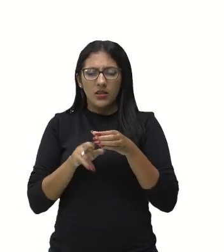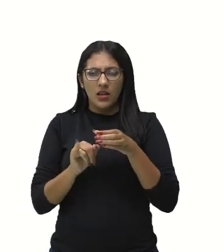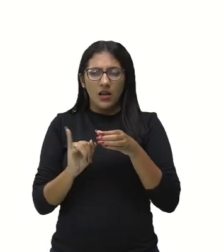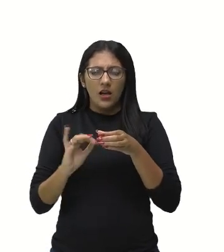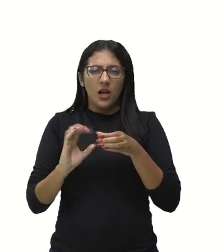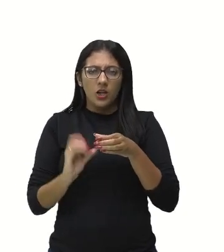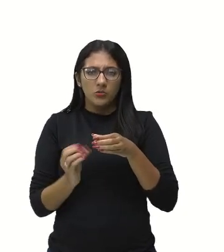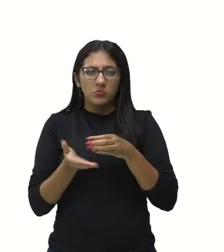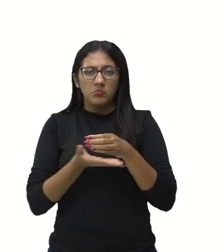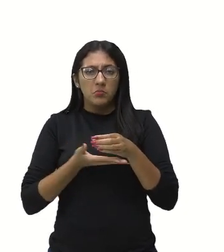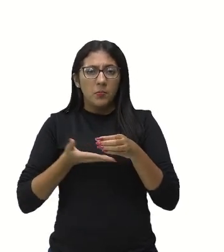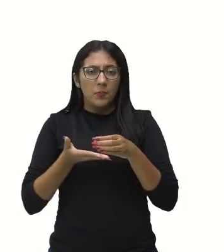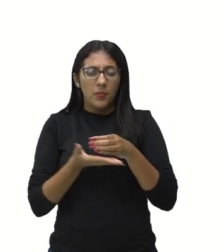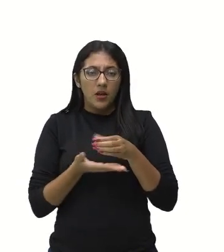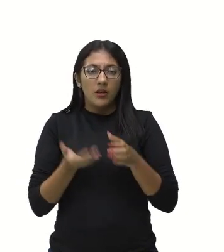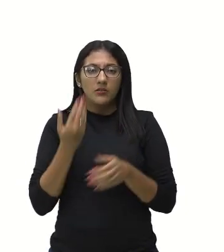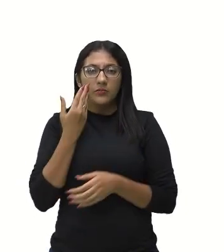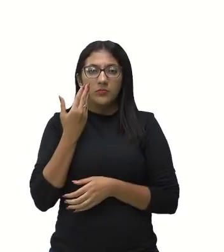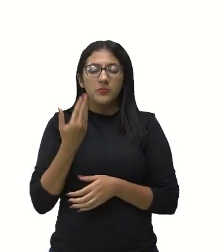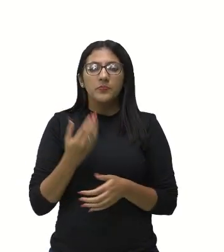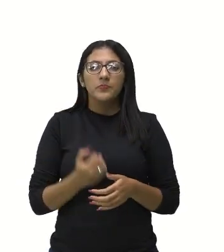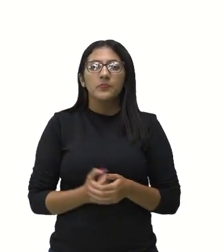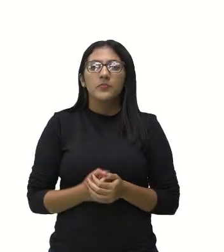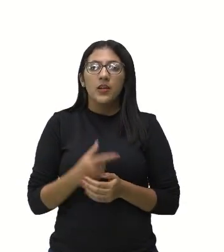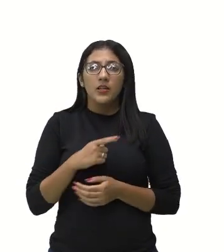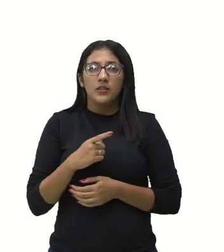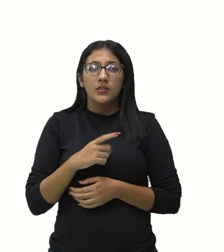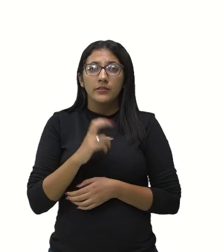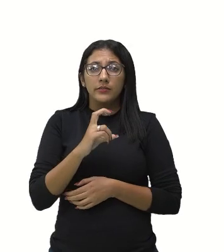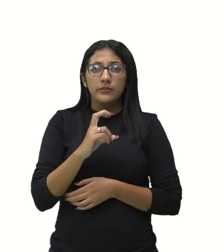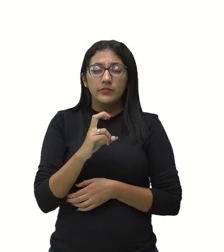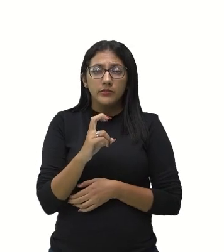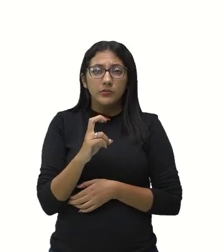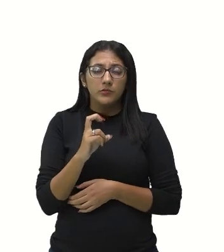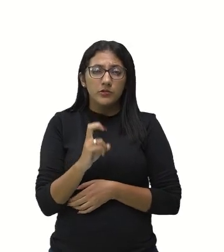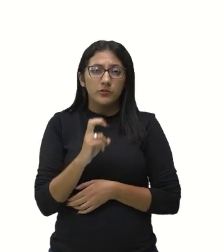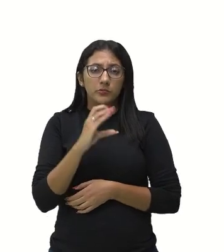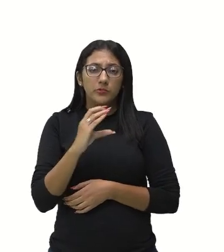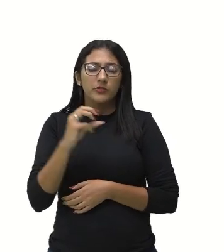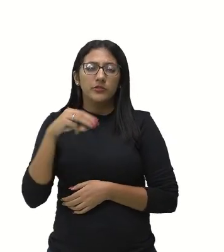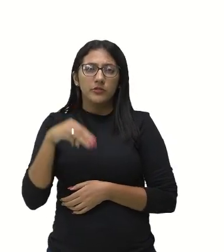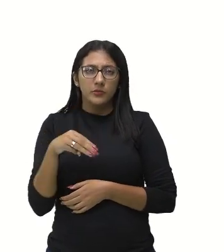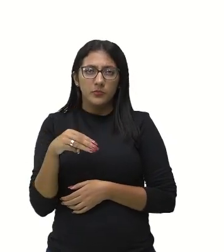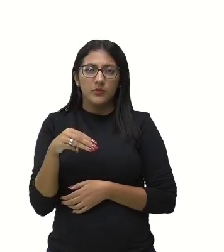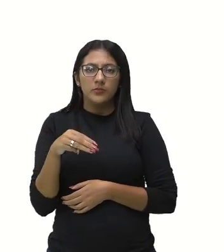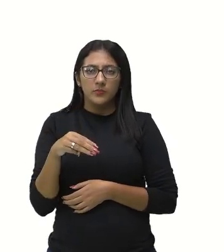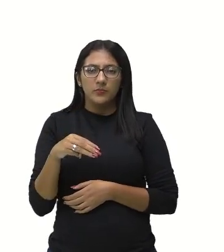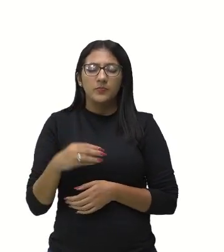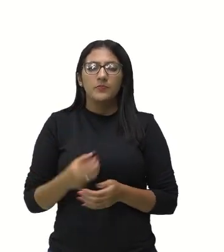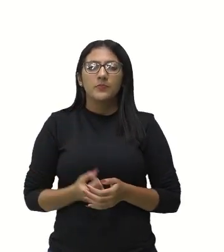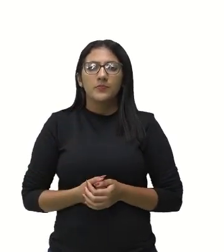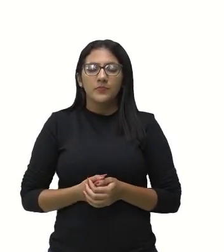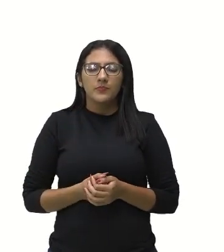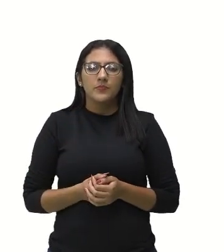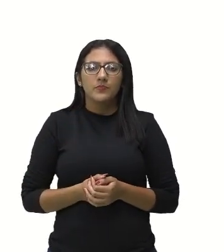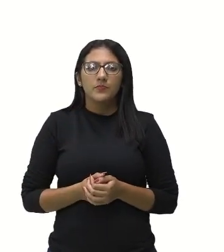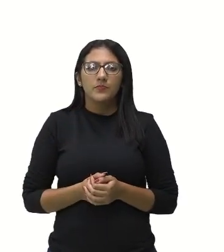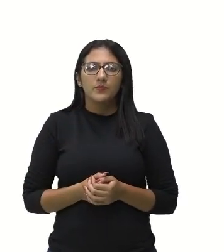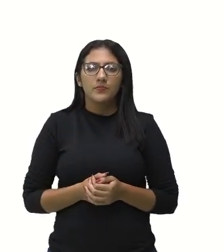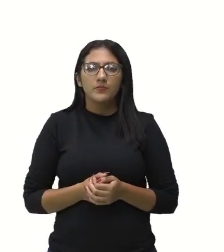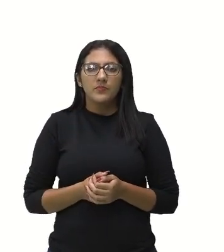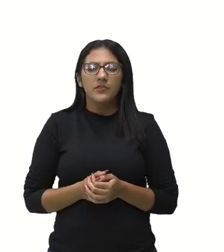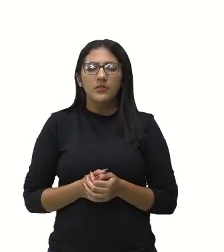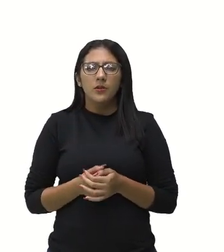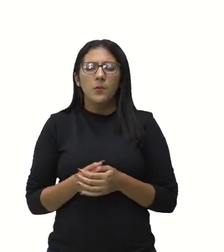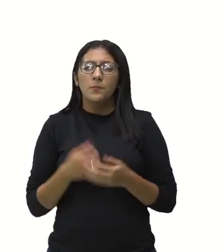e o seu raio vale 5 centímetros. Olha só. Qual